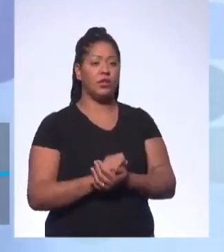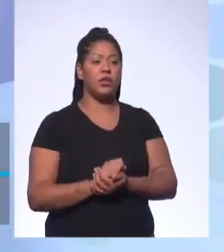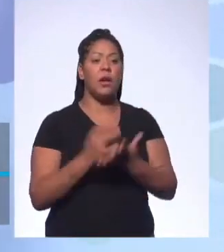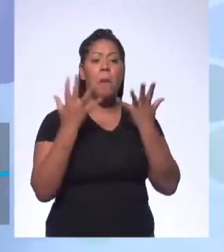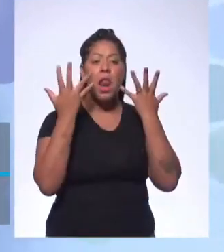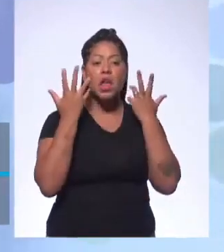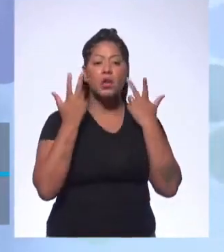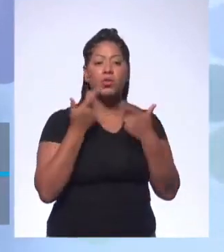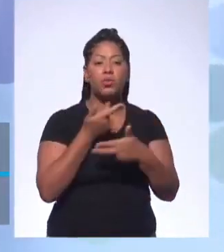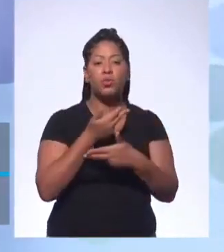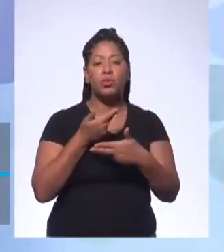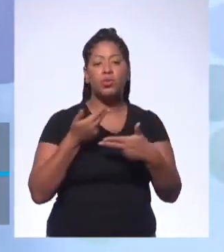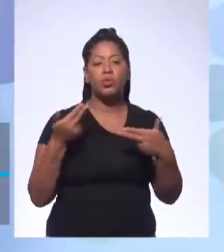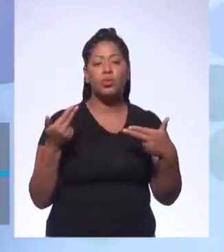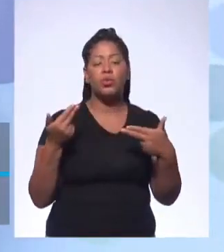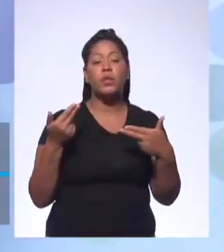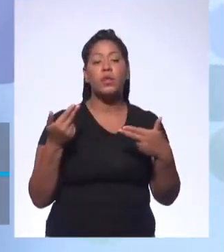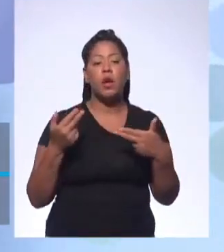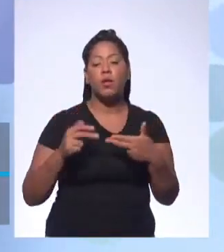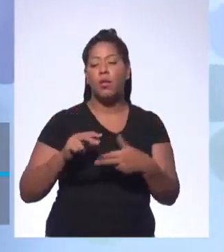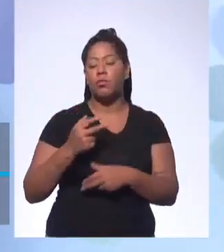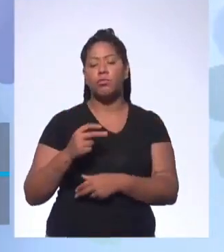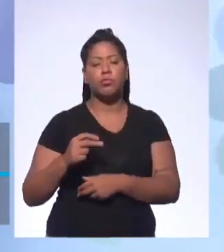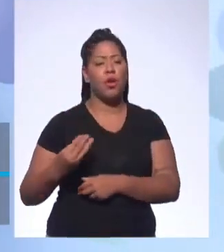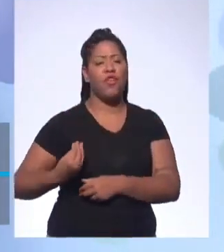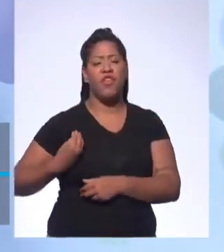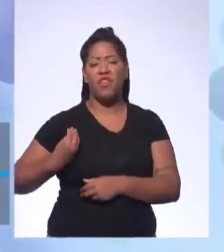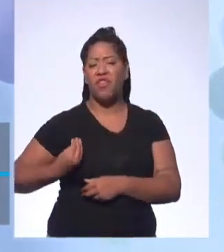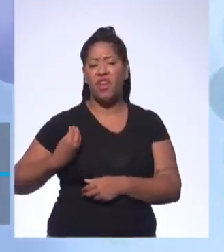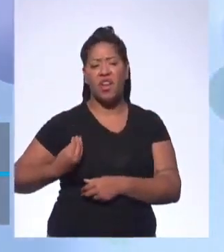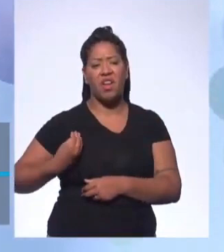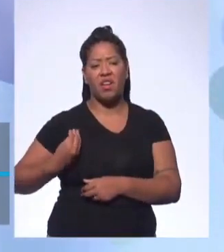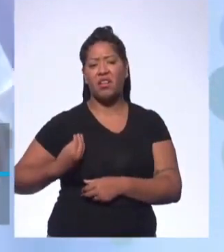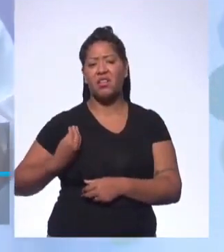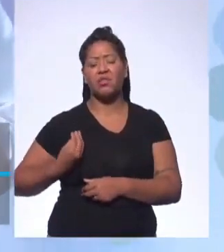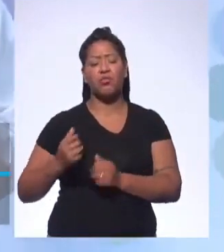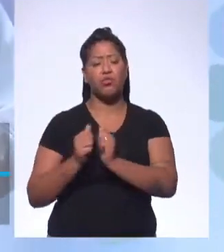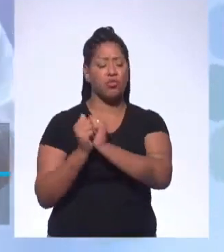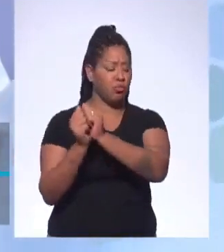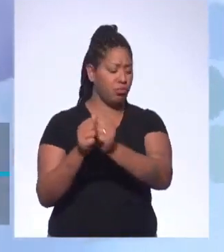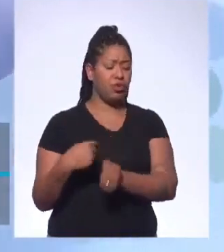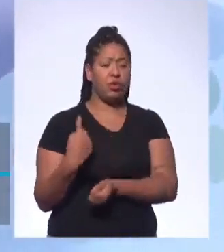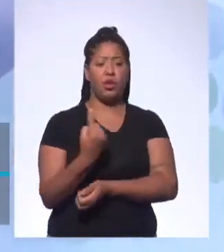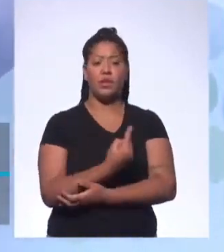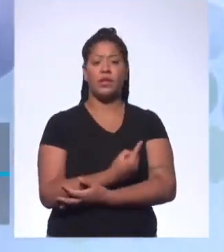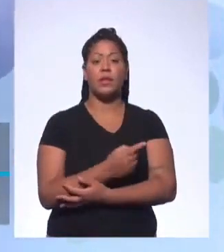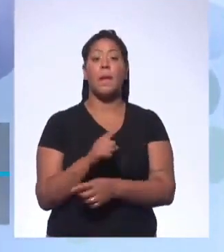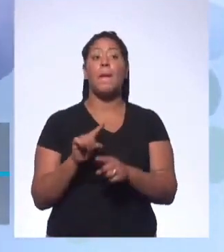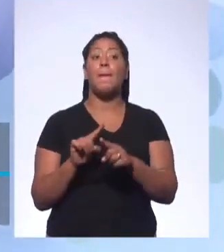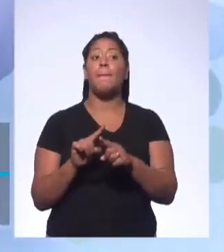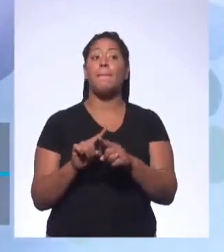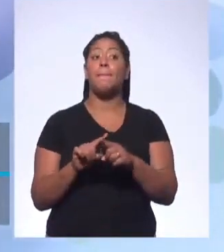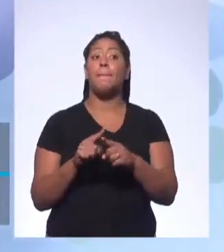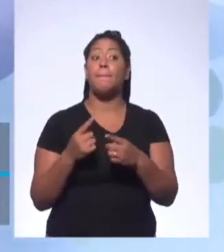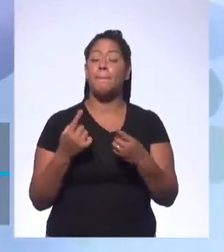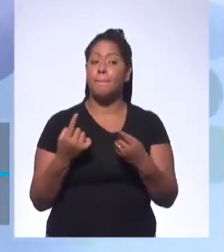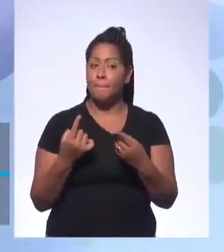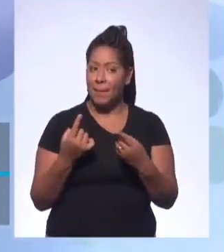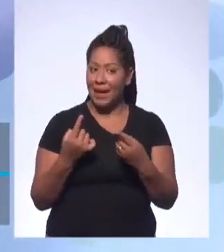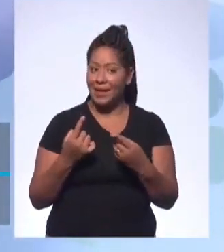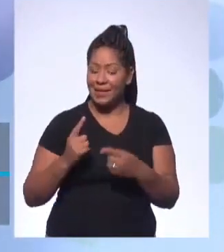seres vivos estão aí de boa, vivendo em relativa harmonia conosco, tá? Esmagadora maioria